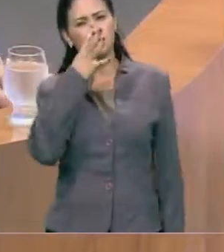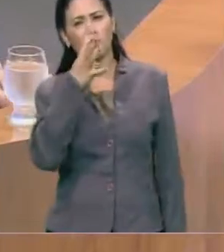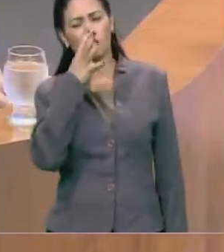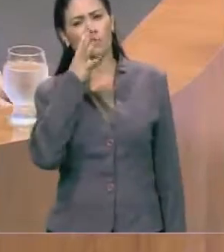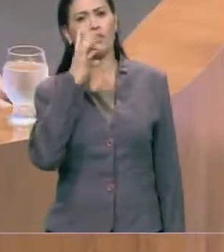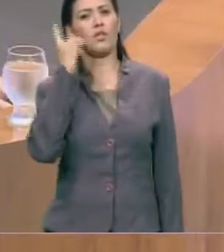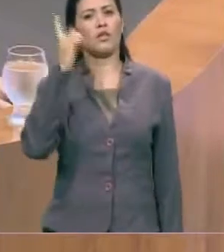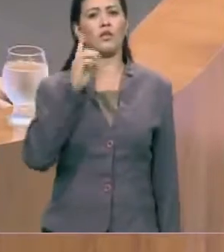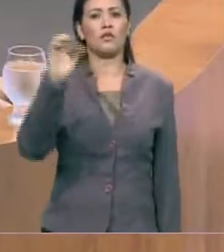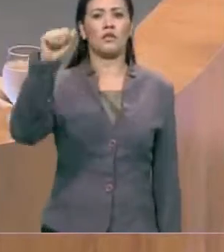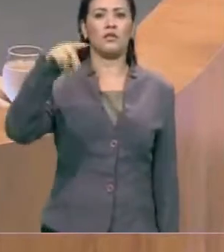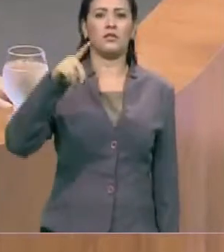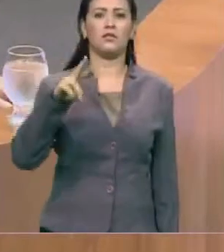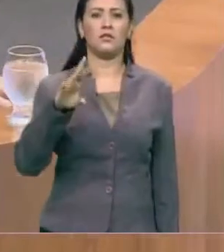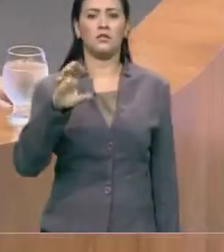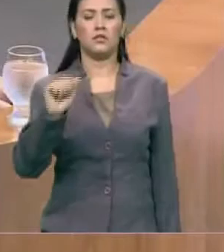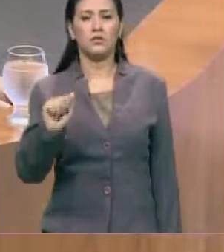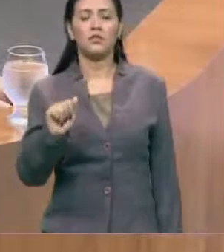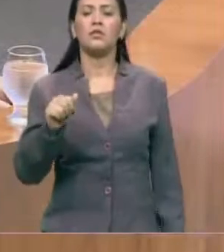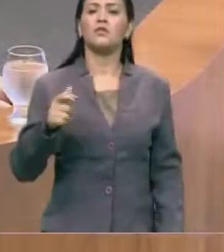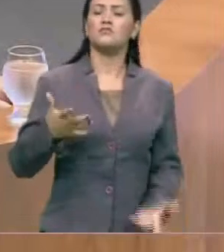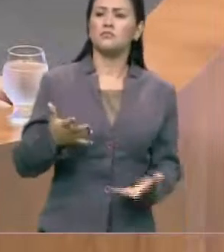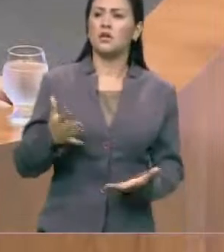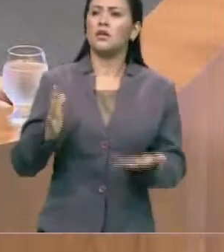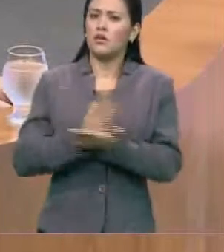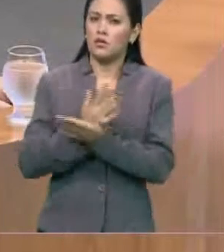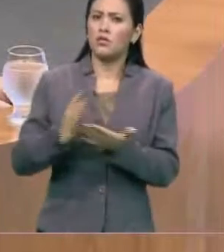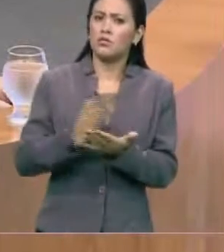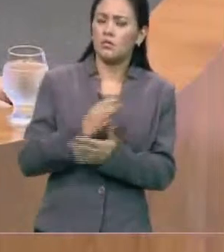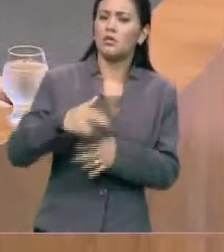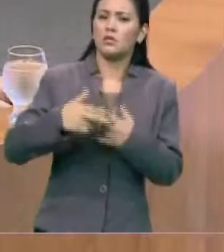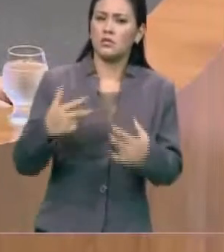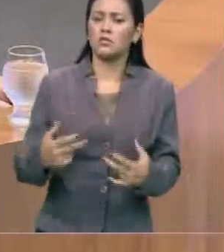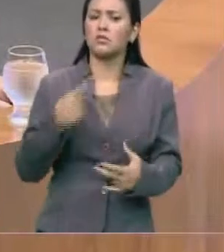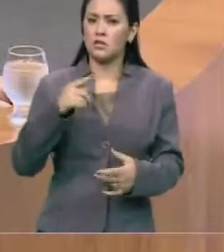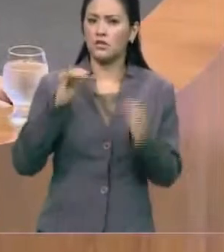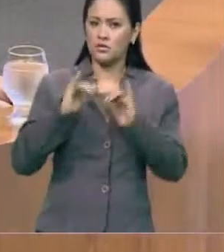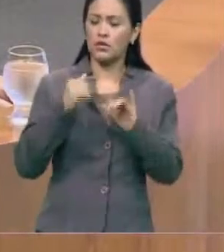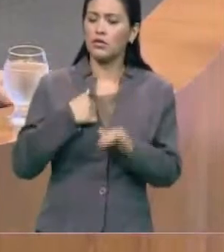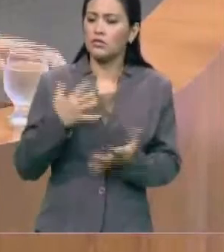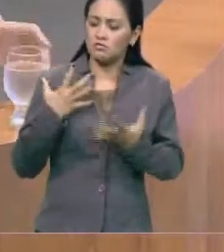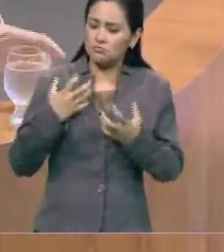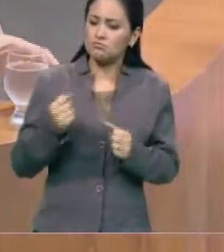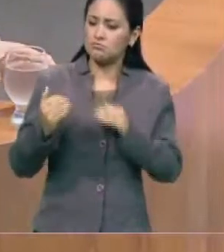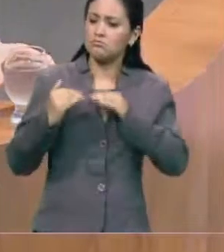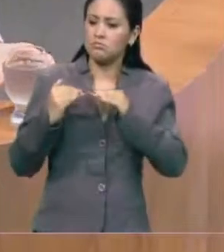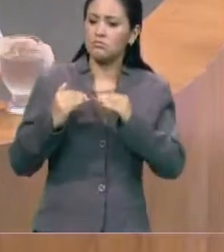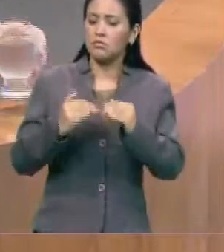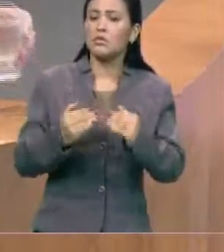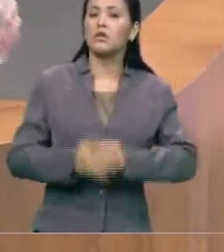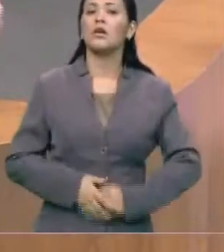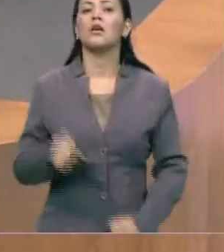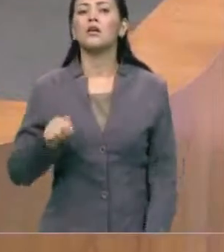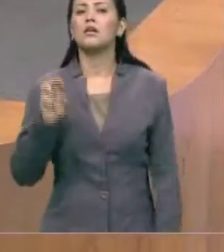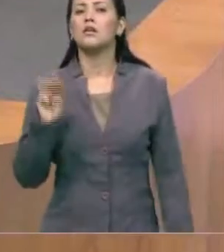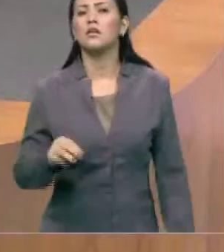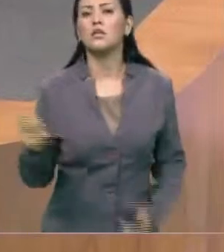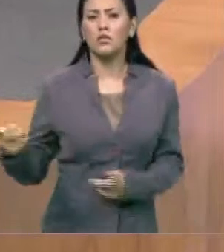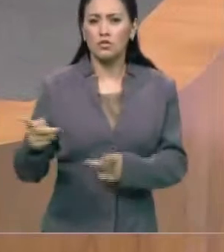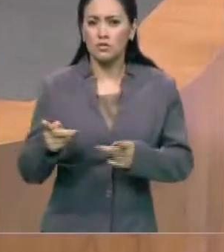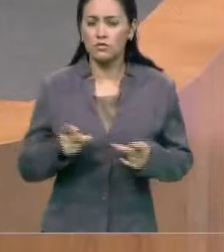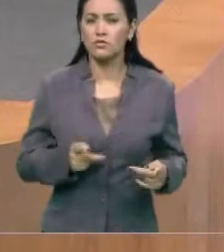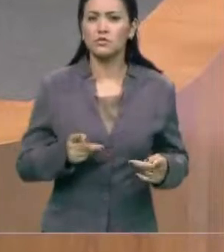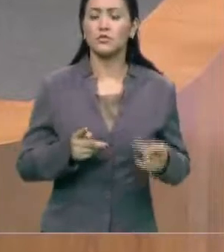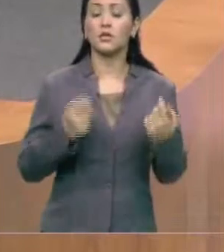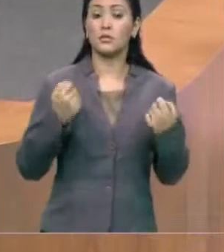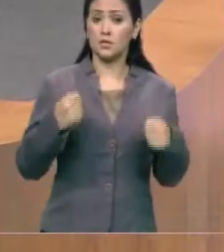em várias colocações eu concordo, deputada. Realmente, quem convocou, e aqui precisa ser